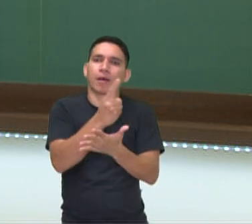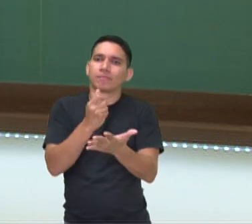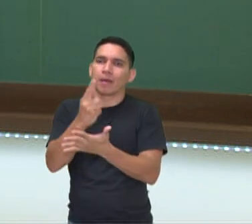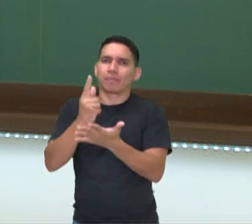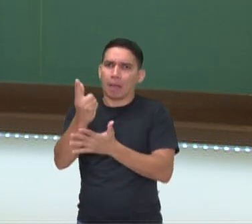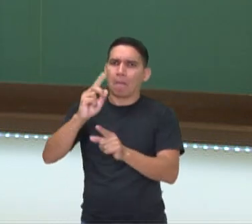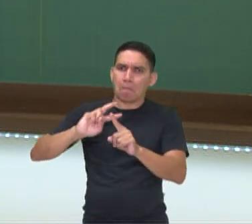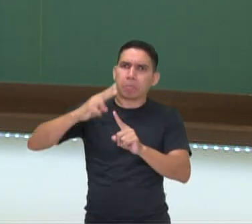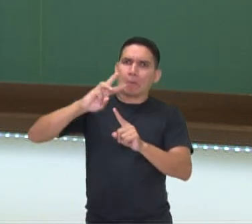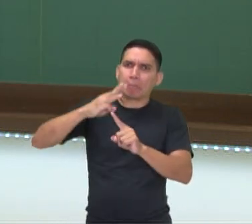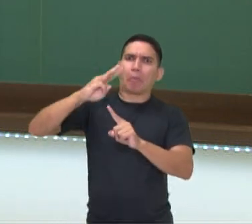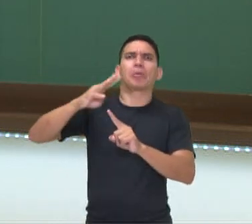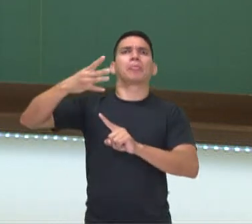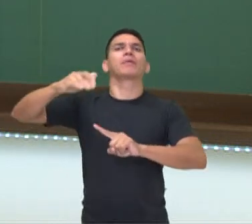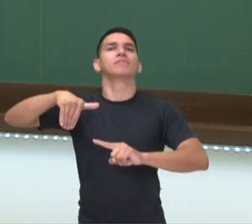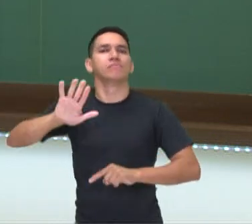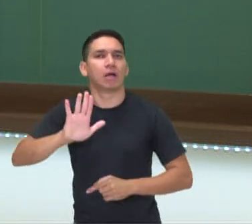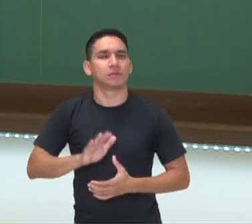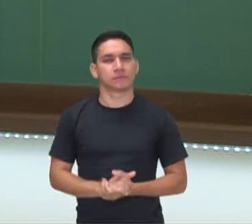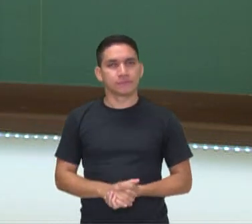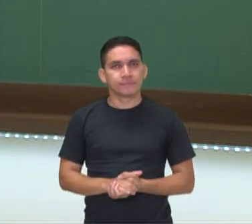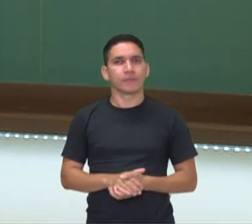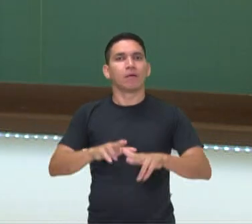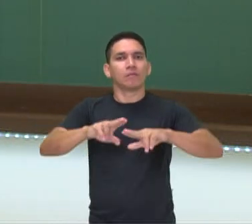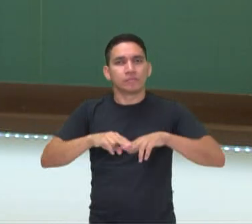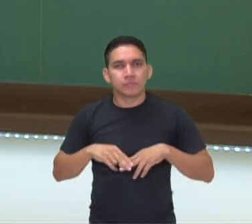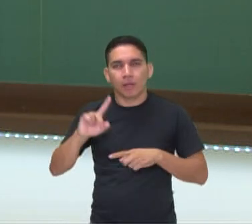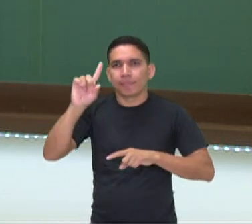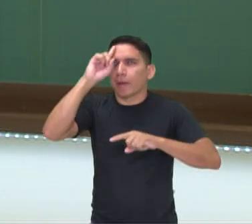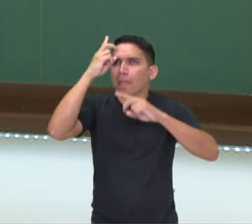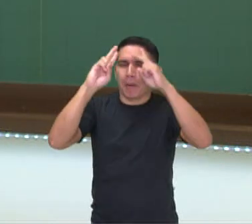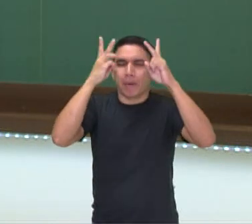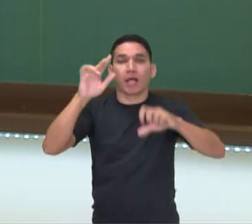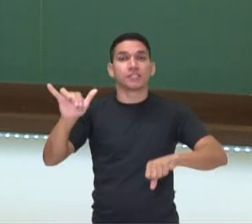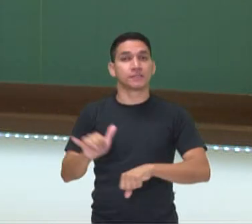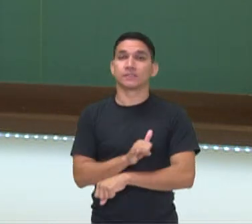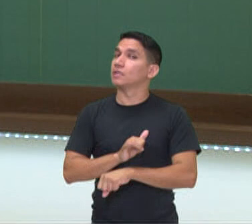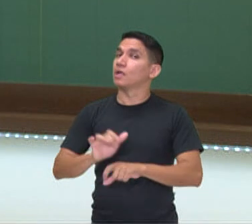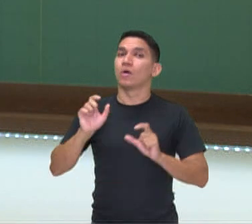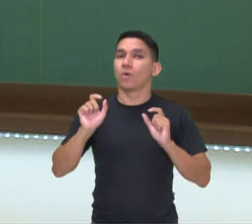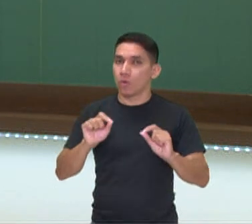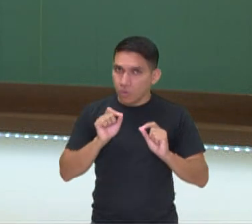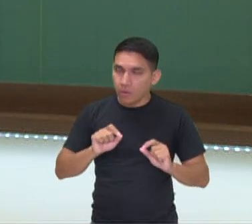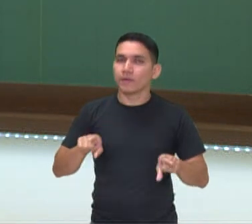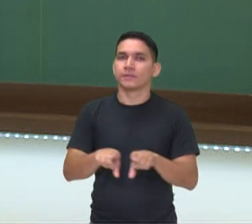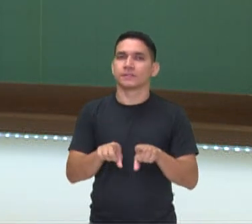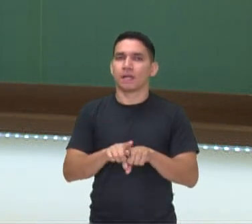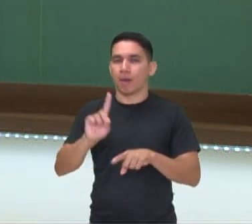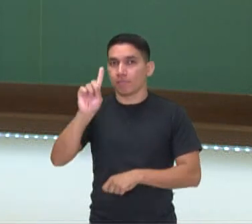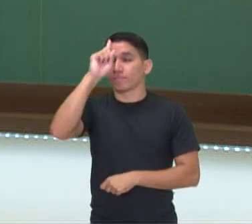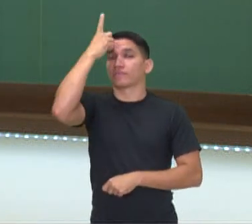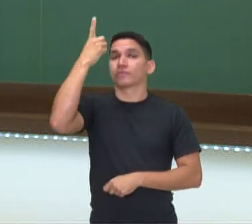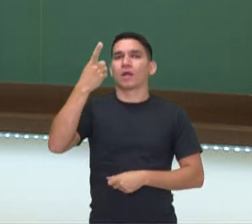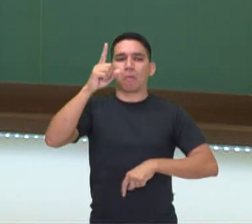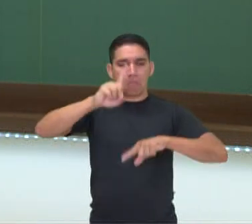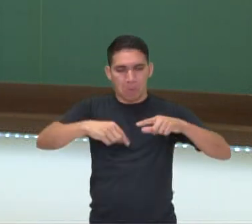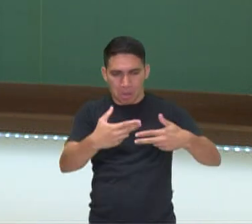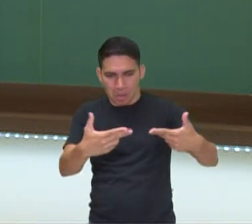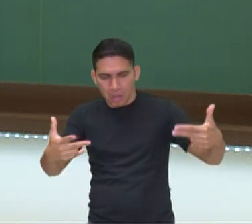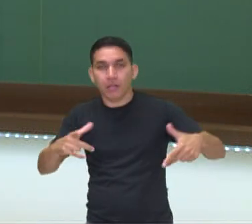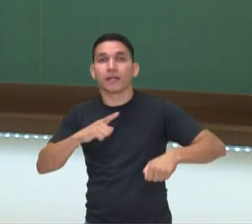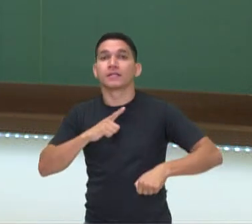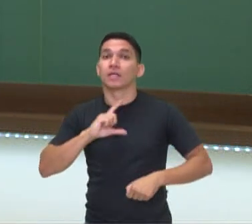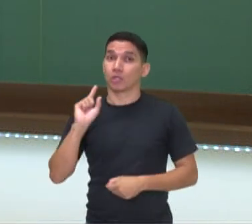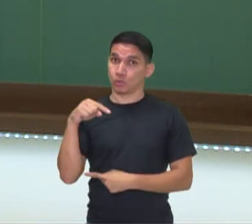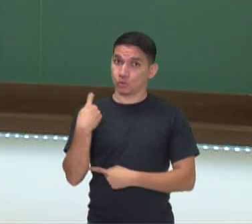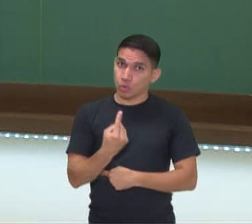a necessidade de comprar. E para isso criam várias estratégias, inclusive desenvolvendo produtos dos quais